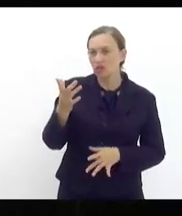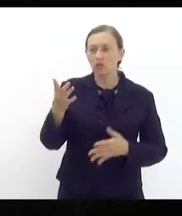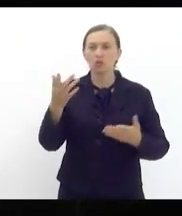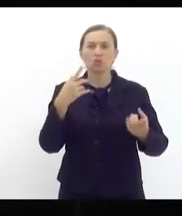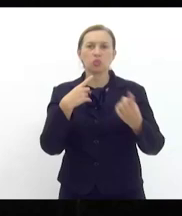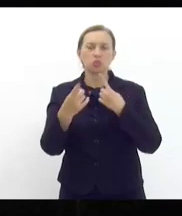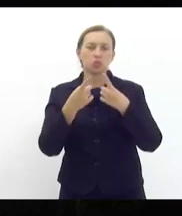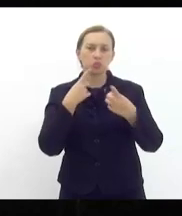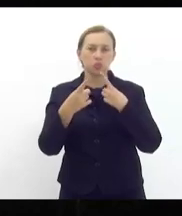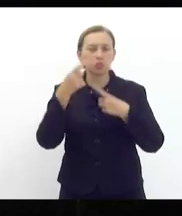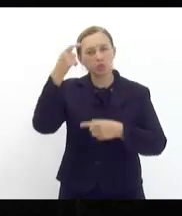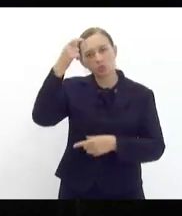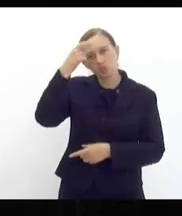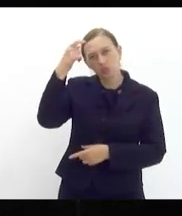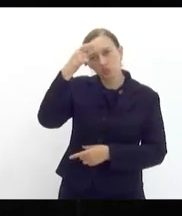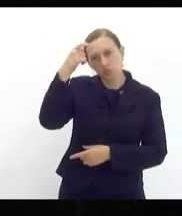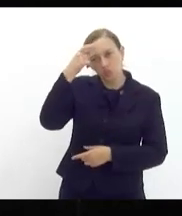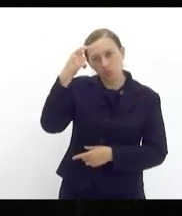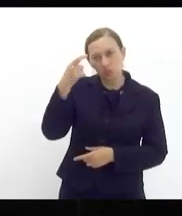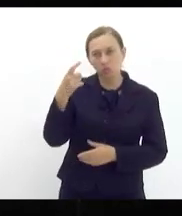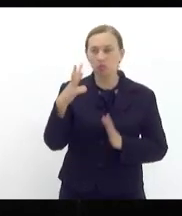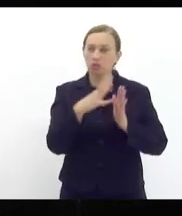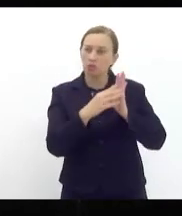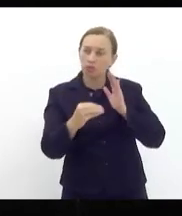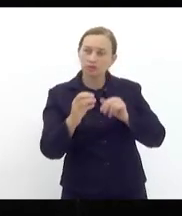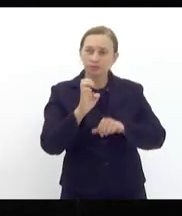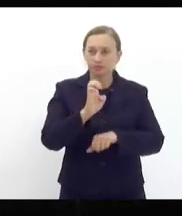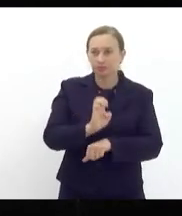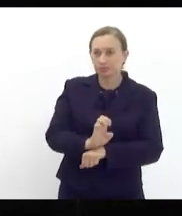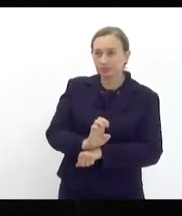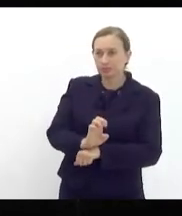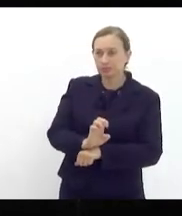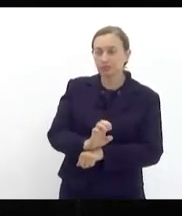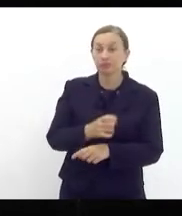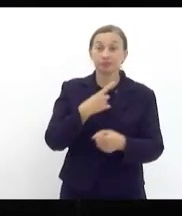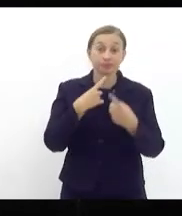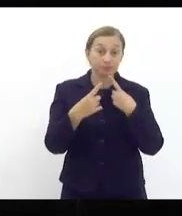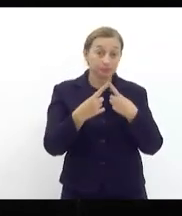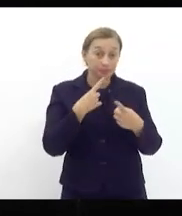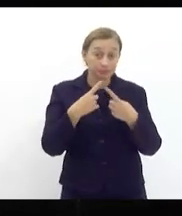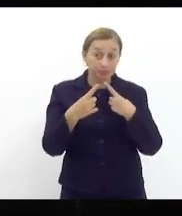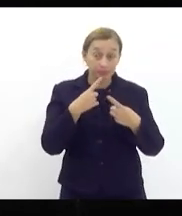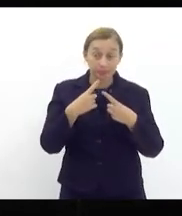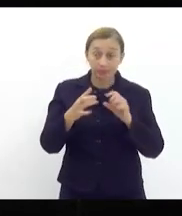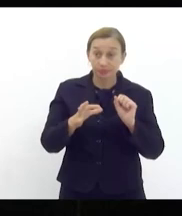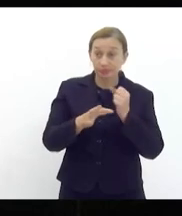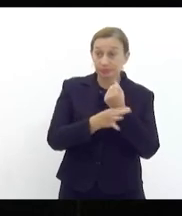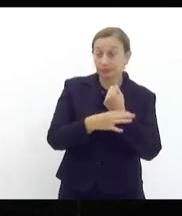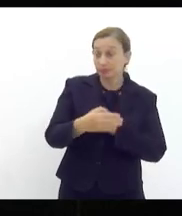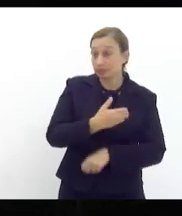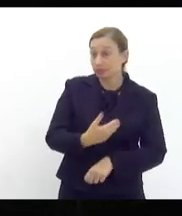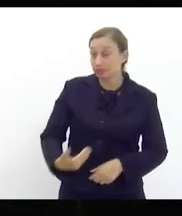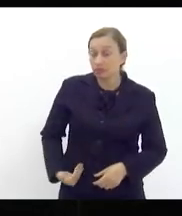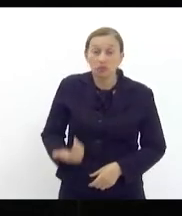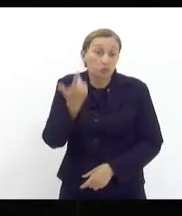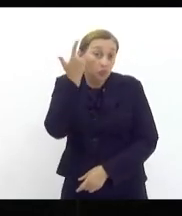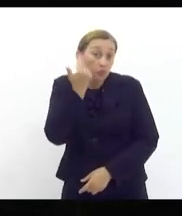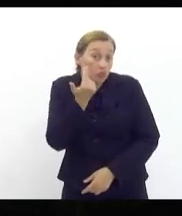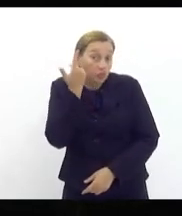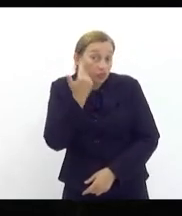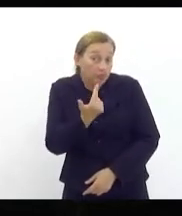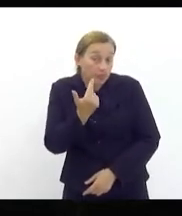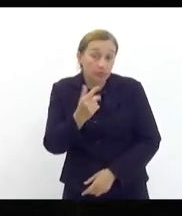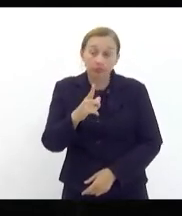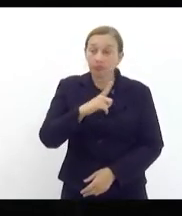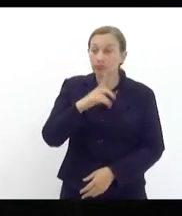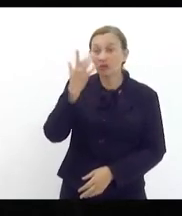concepção um debate de modelo de estado um debate sobre modelo de segurança pública porque é normal tem